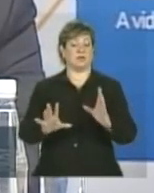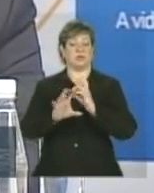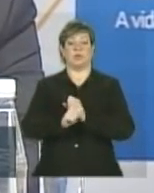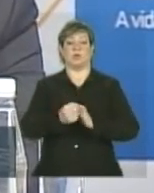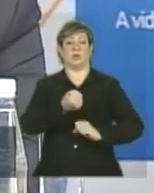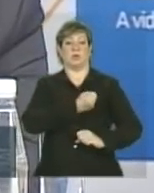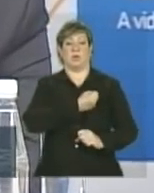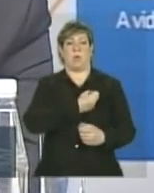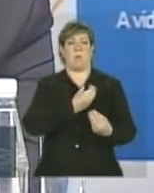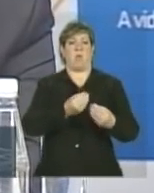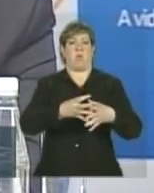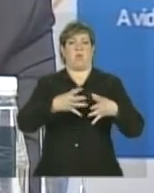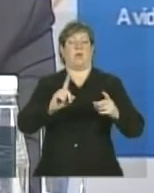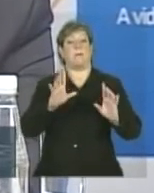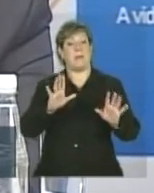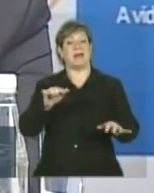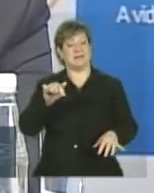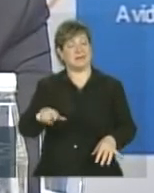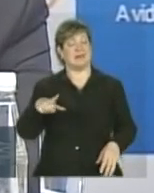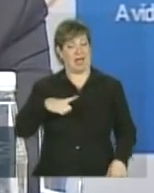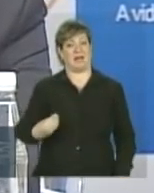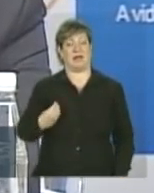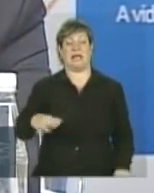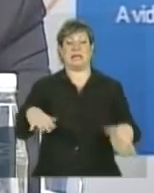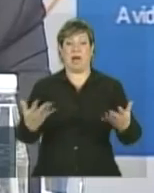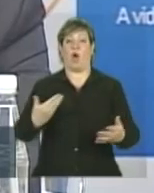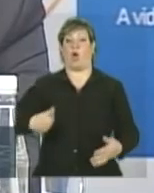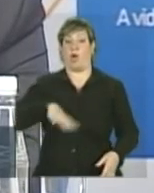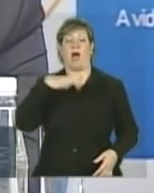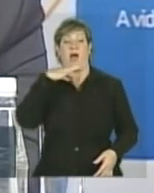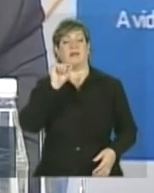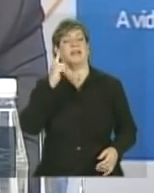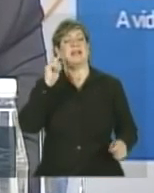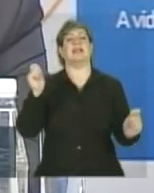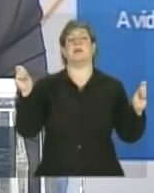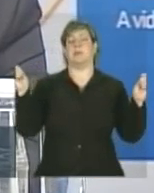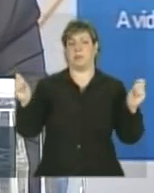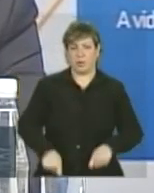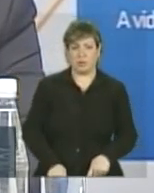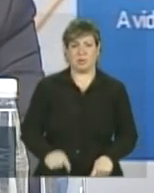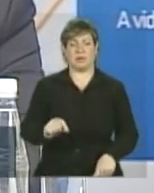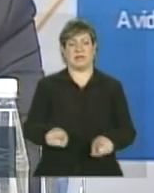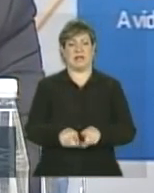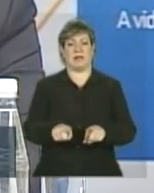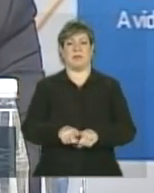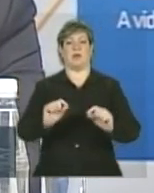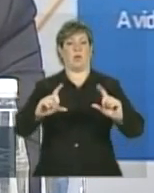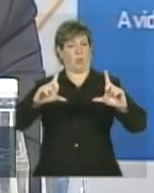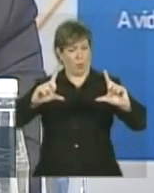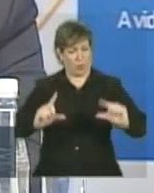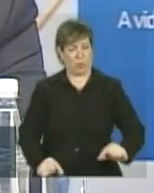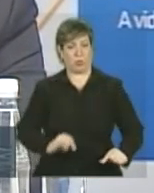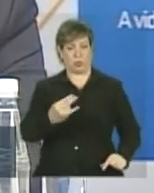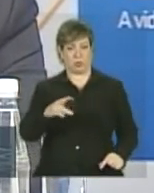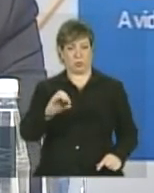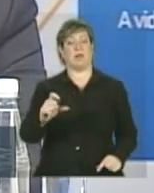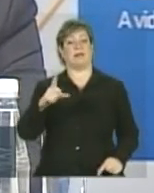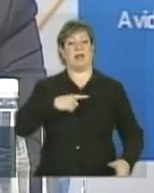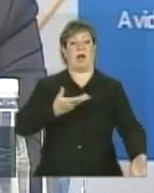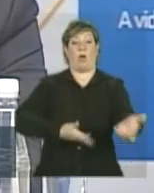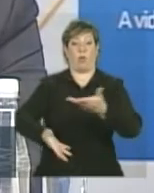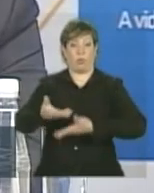muito consistentes, mas é uma questão que existe. Então, a gente acha que é possível além de baixar juros, a gente tem um relacionamento